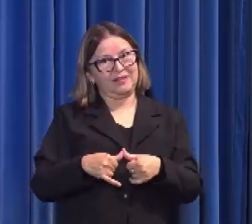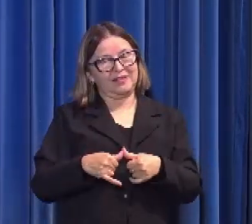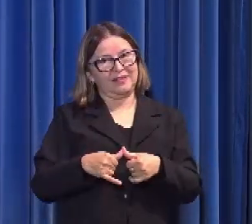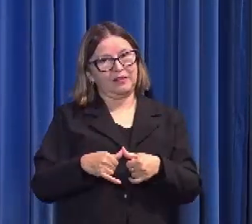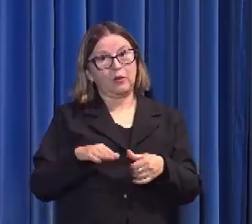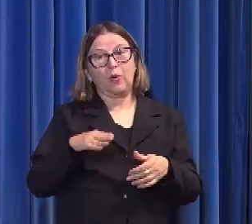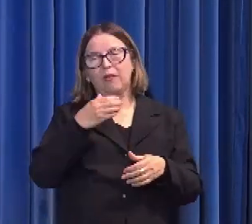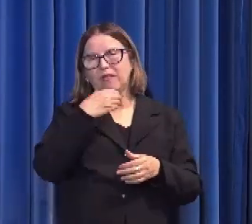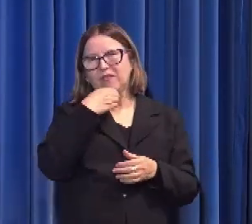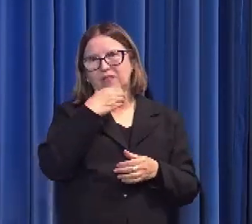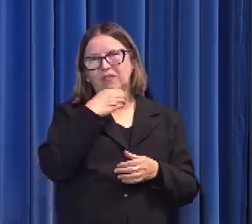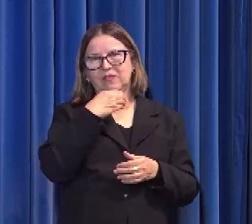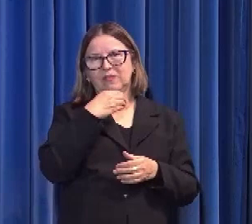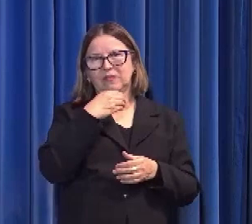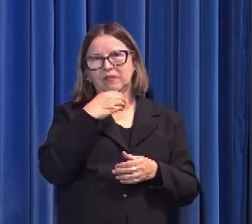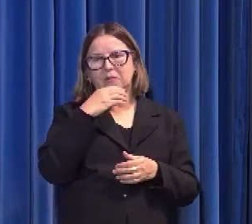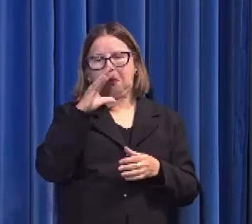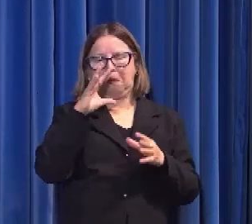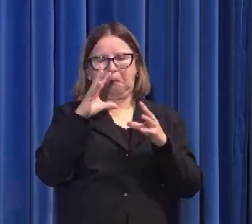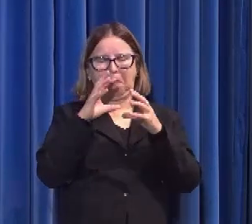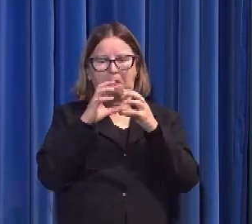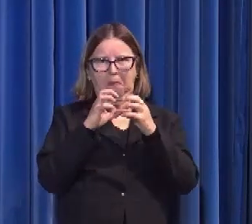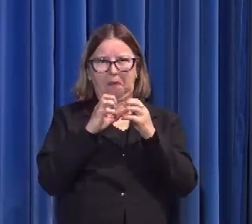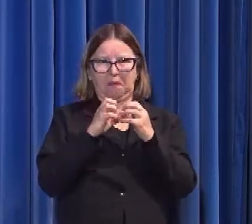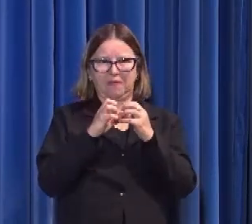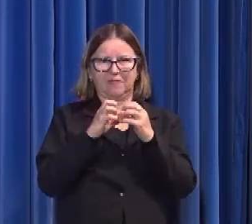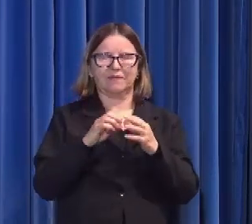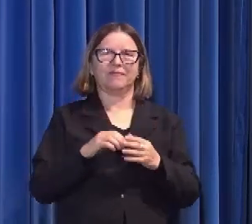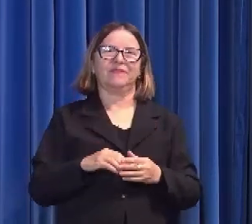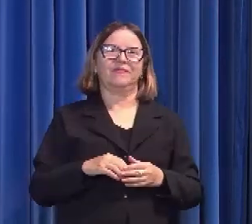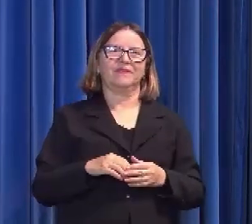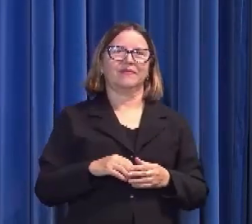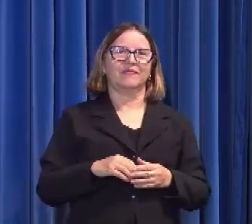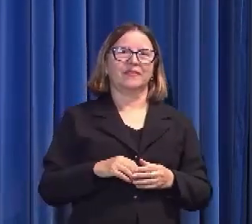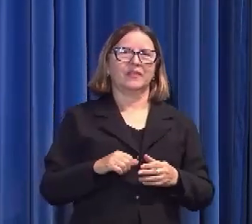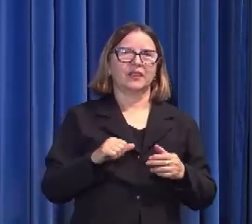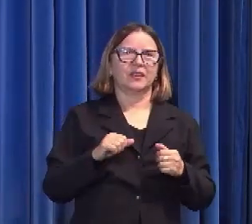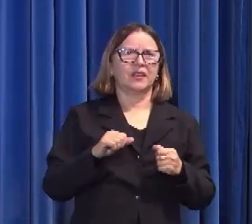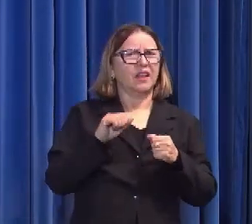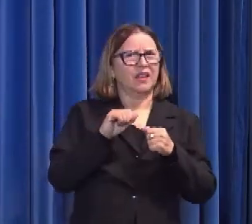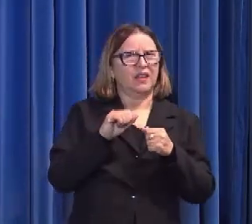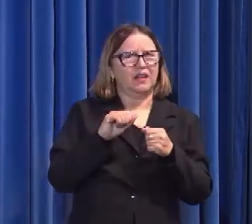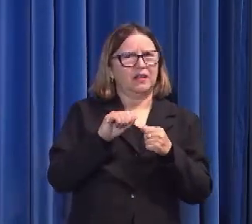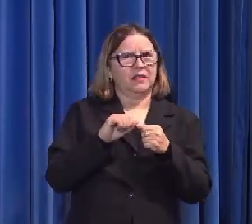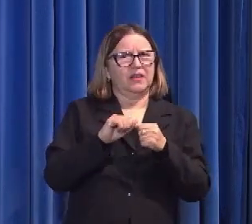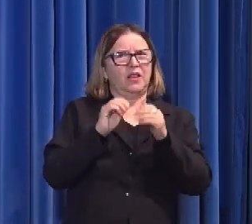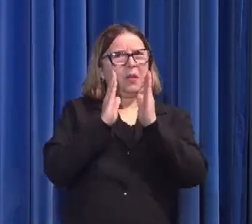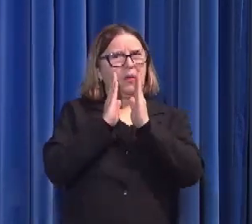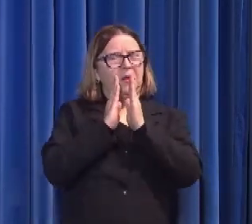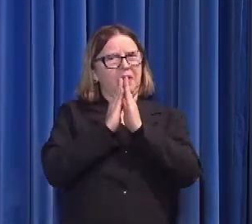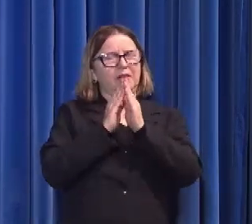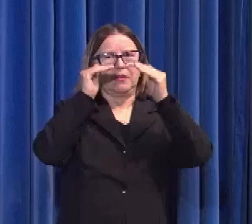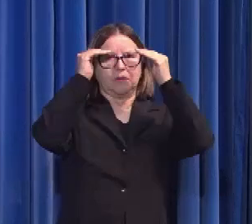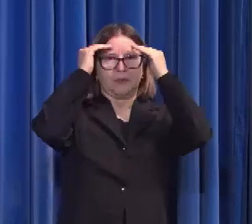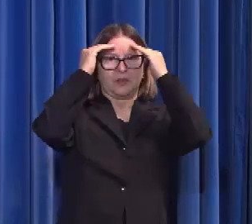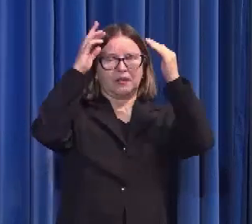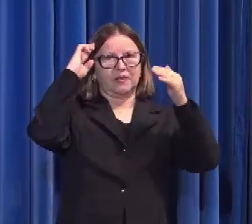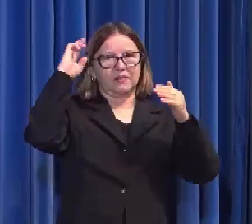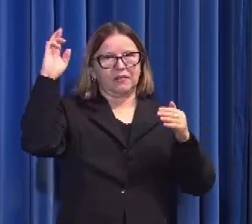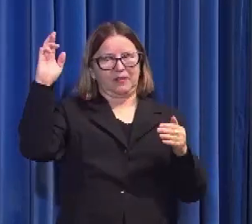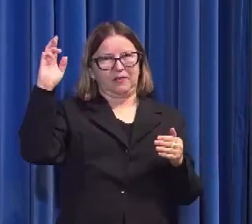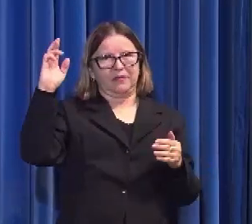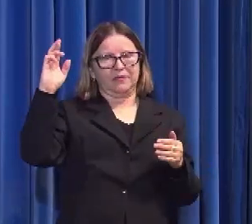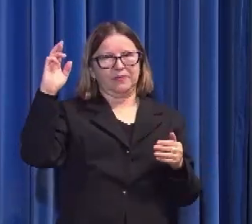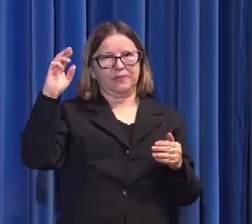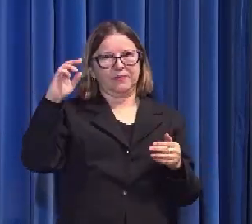ou frutos que murcham nós temos feito da oração da Obediência ao Senhor e da frutificação